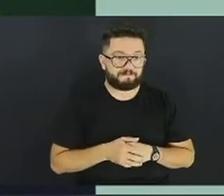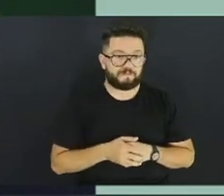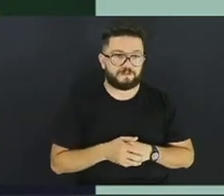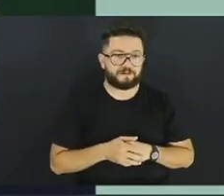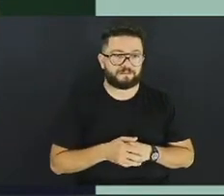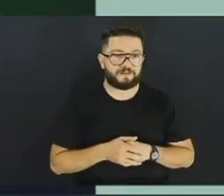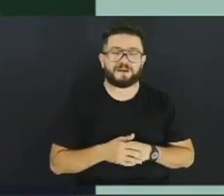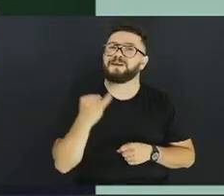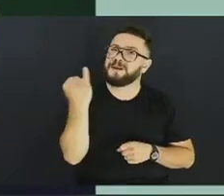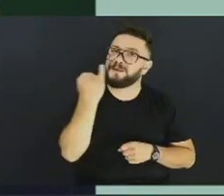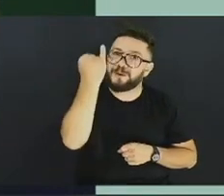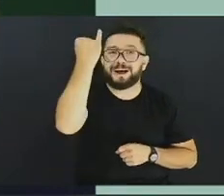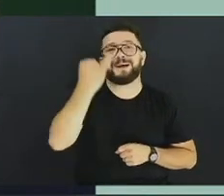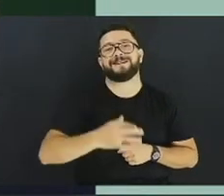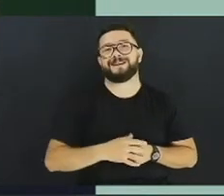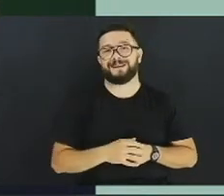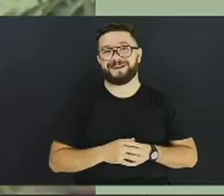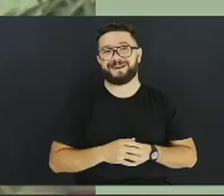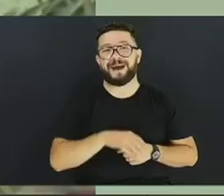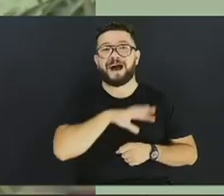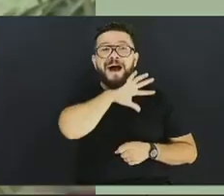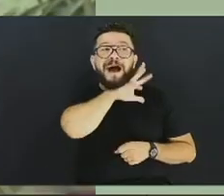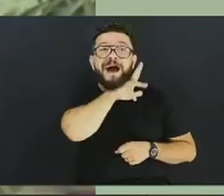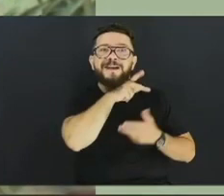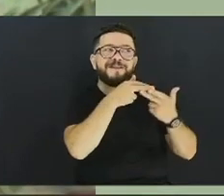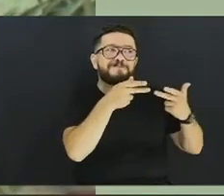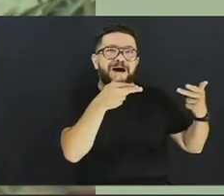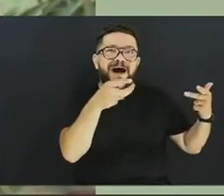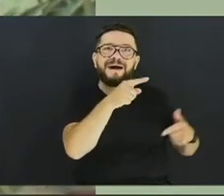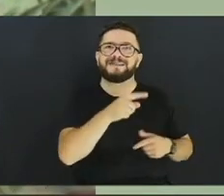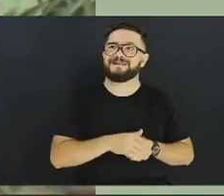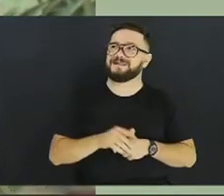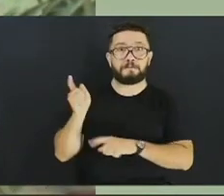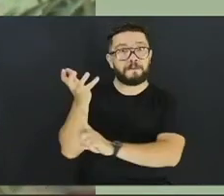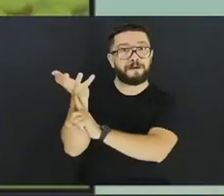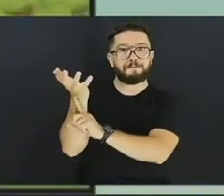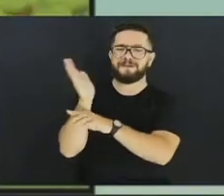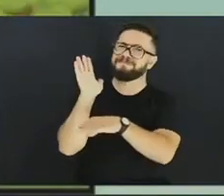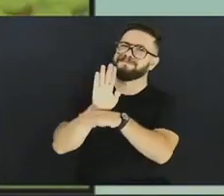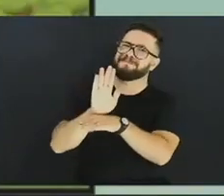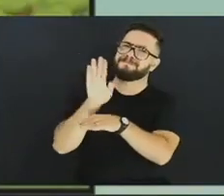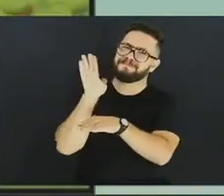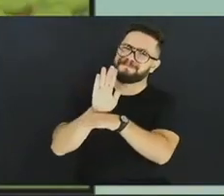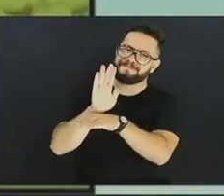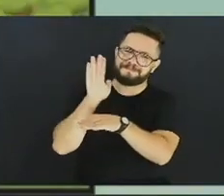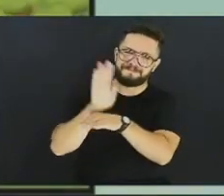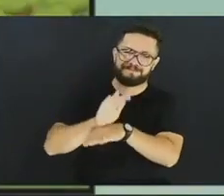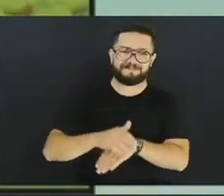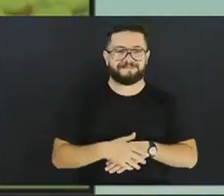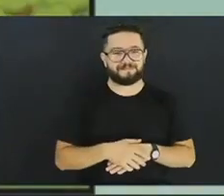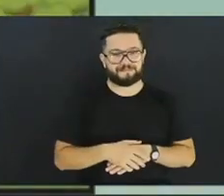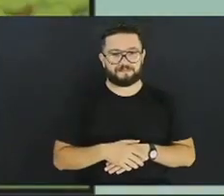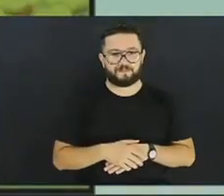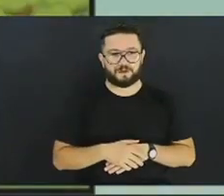para todas essas espécies que é araucária. E olha o ambiente. Ah,